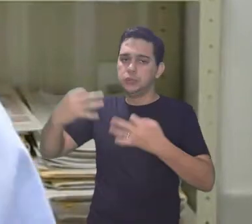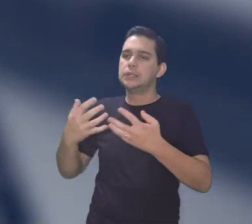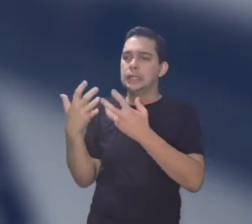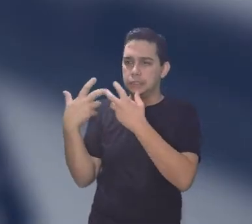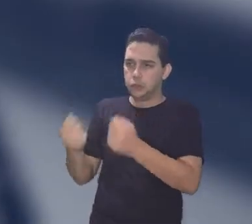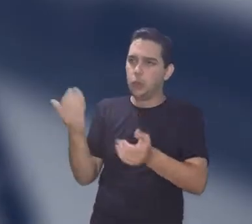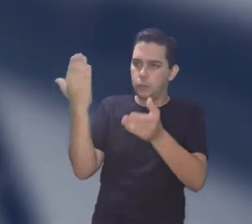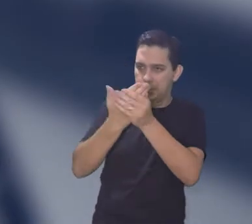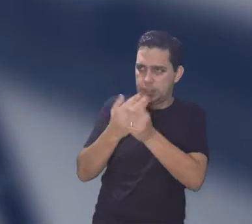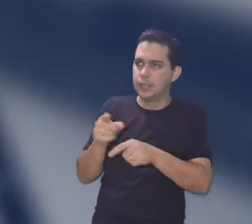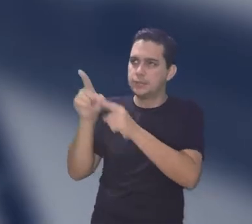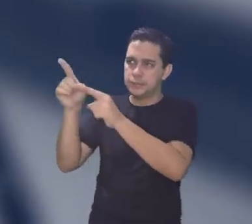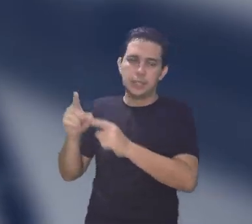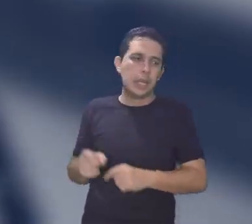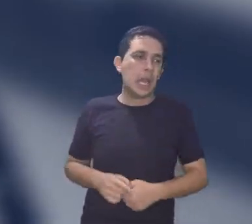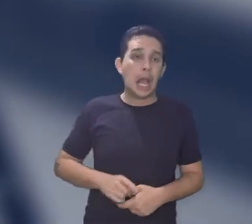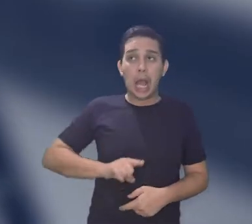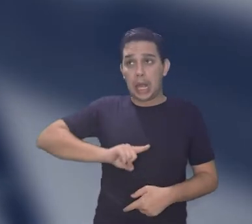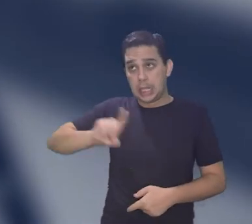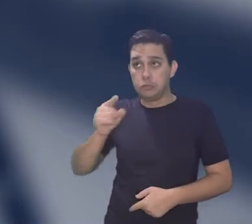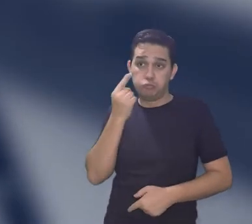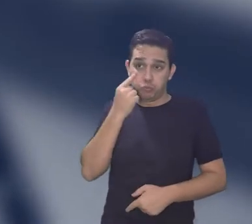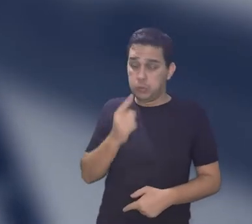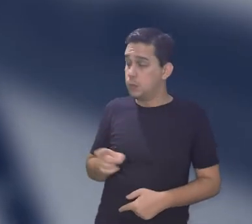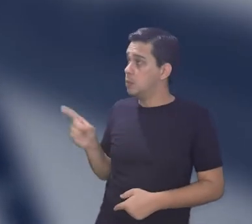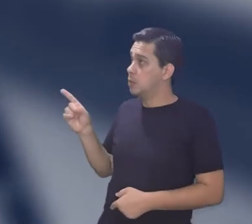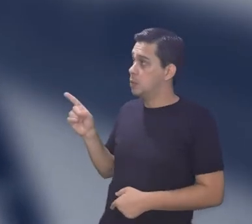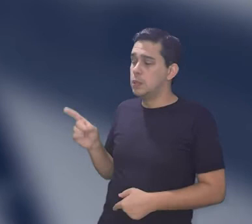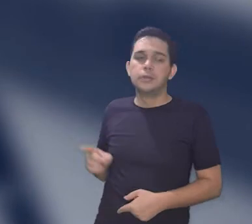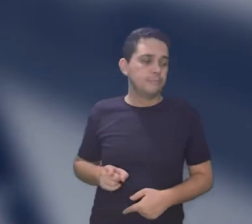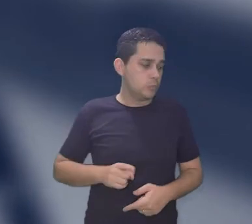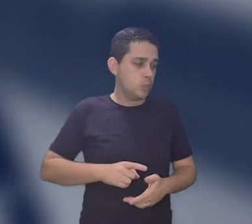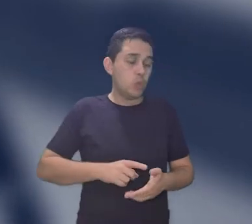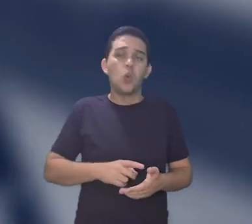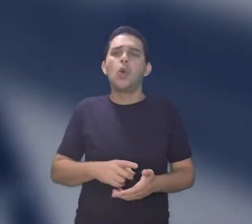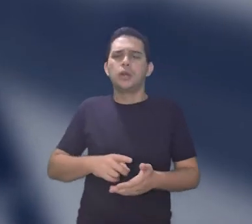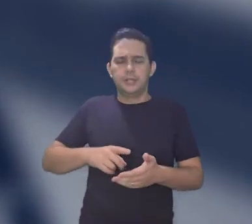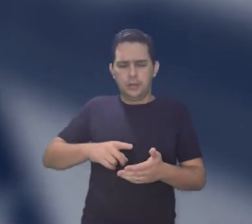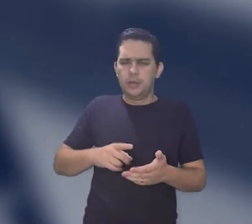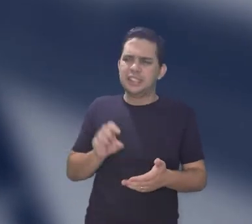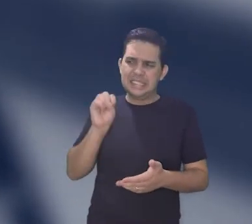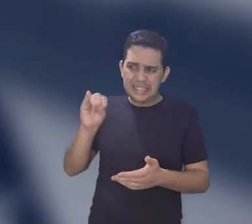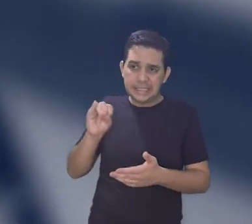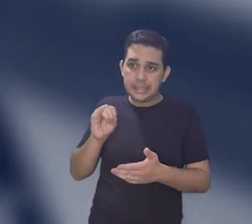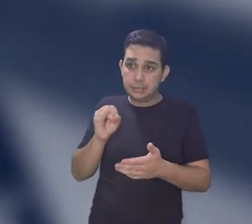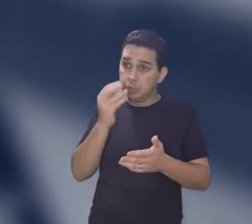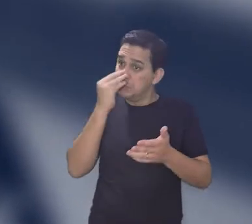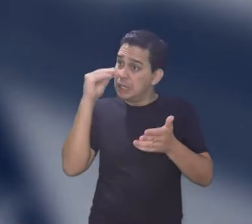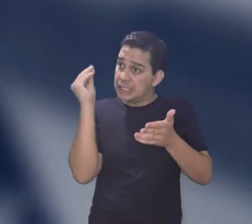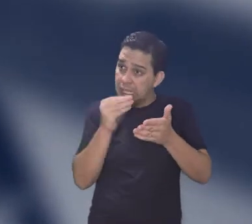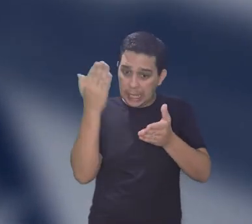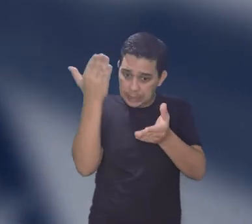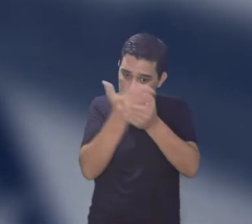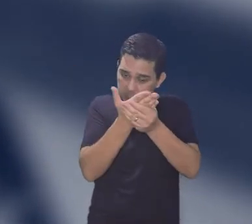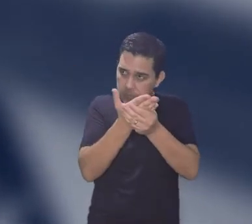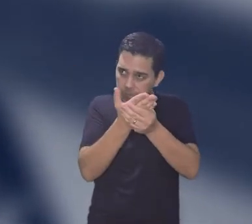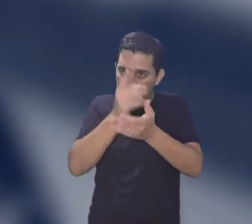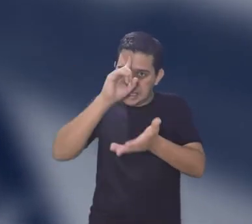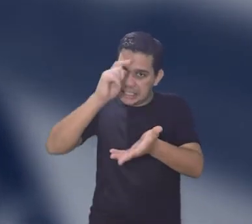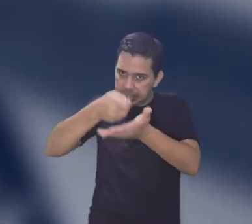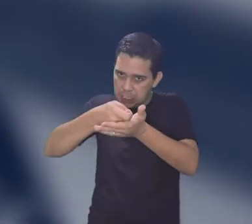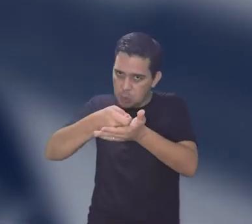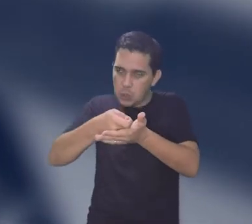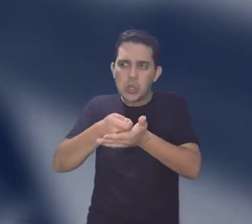né? Ele fixou inicialmente uma multa diária de R$200 até um limite de